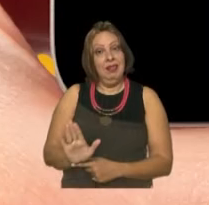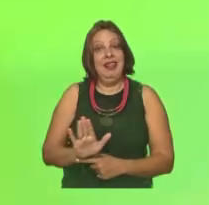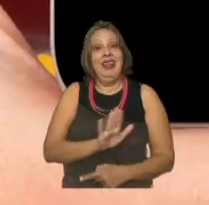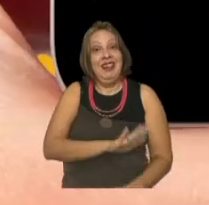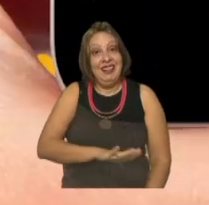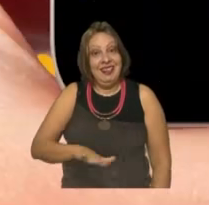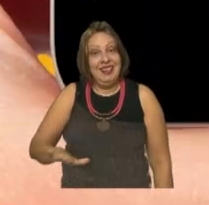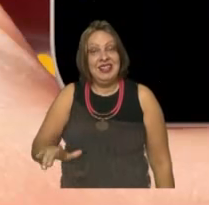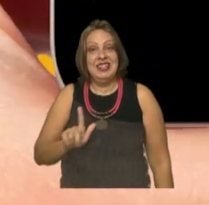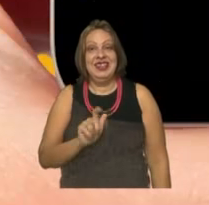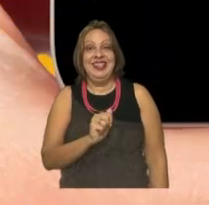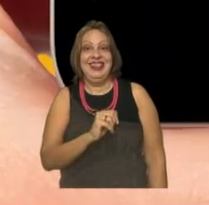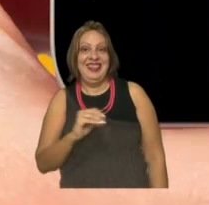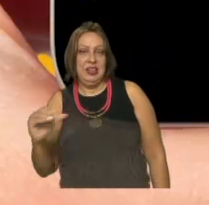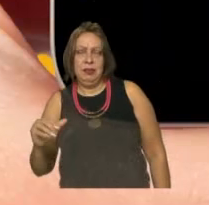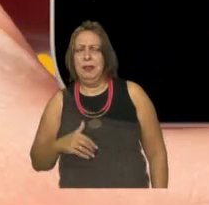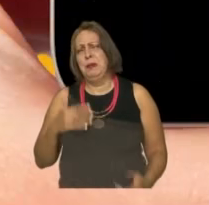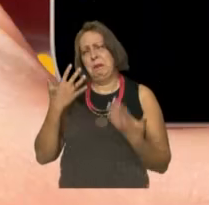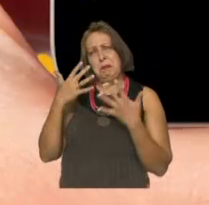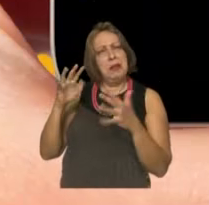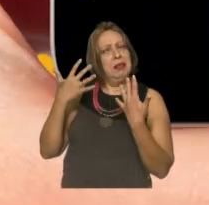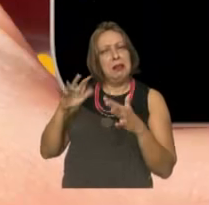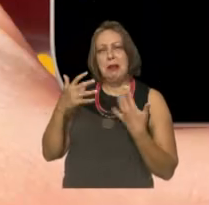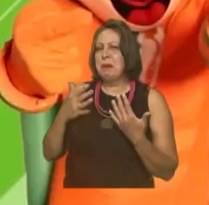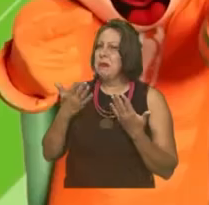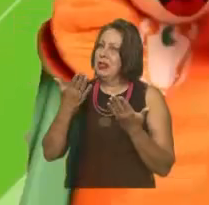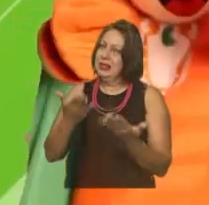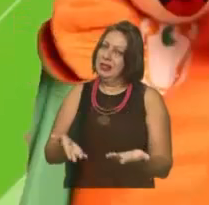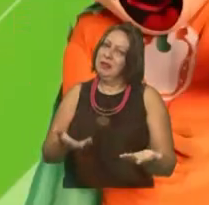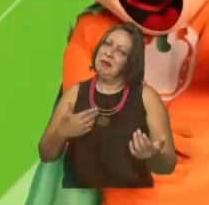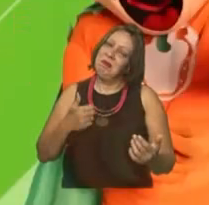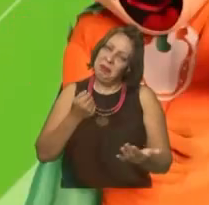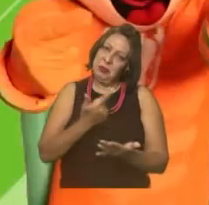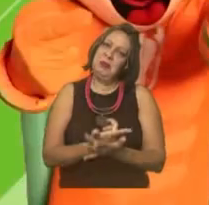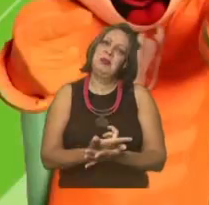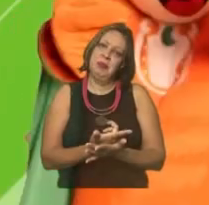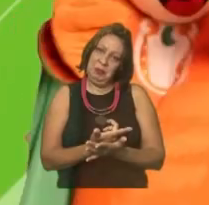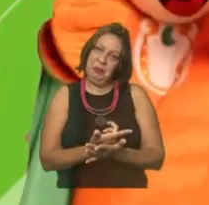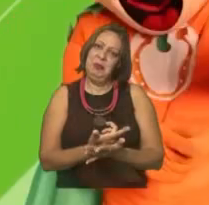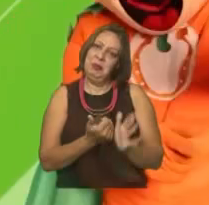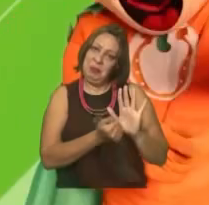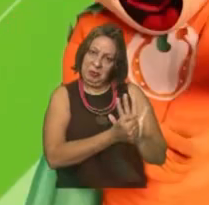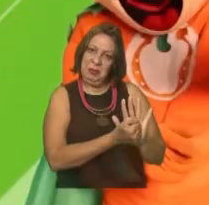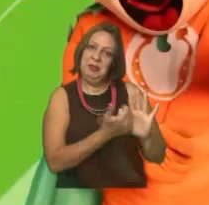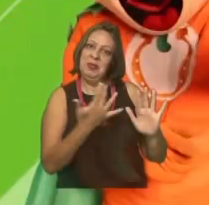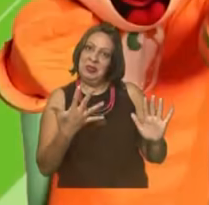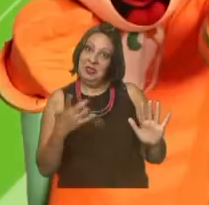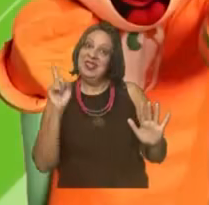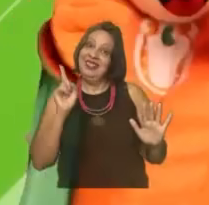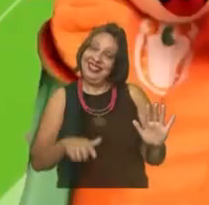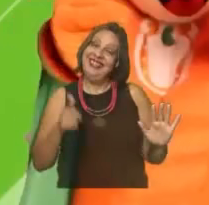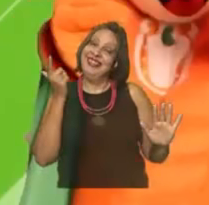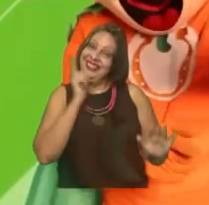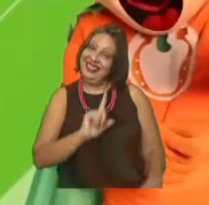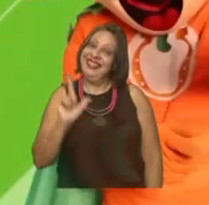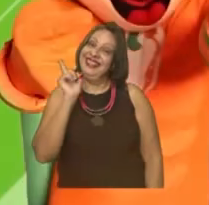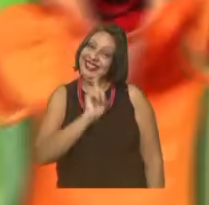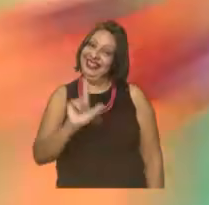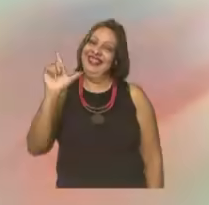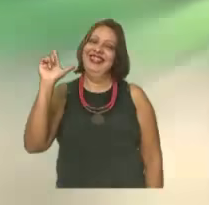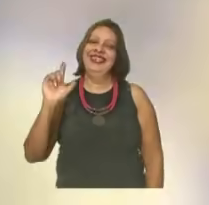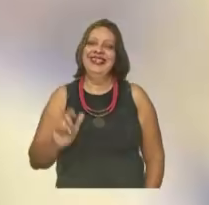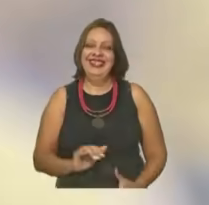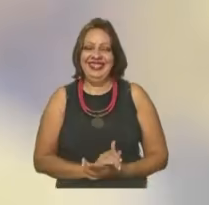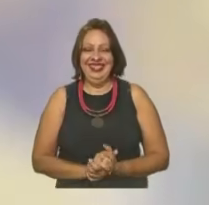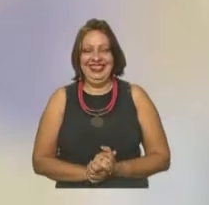GAC. Parabéns, seu Benedito Vieira dos Santos. O senhor adquiriu o Cajucap pelo aplicativo e é um dos nossos contemplados.